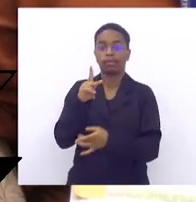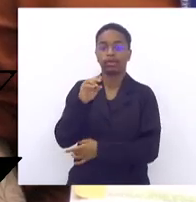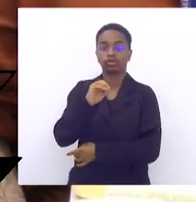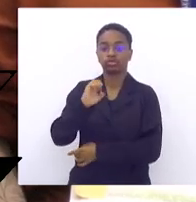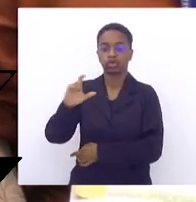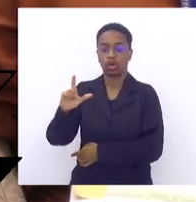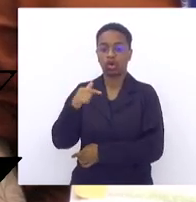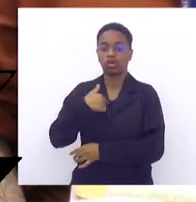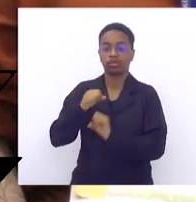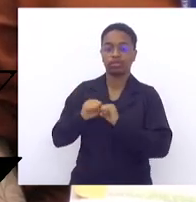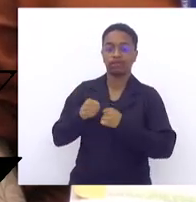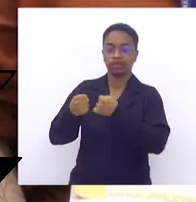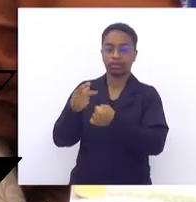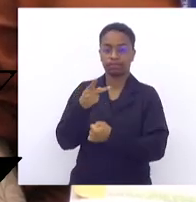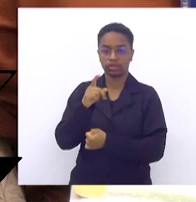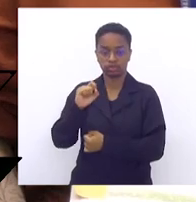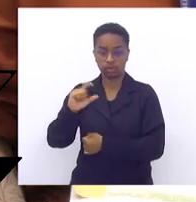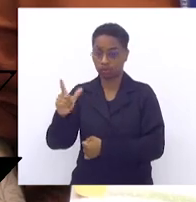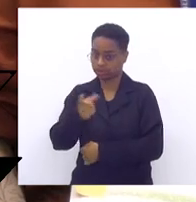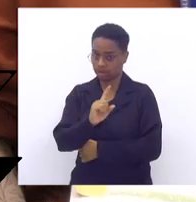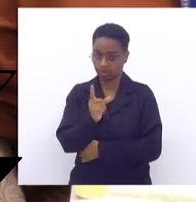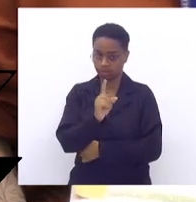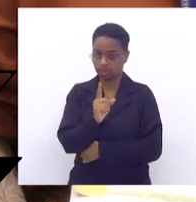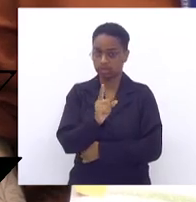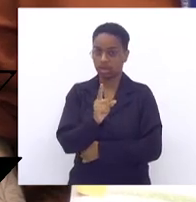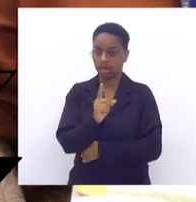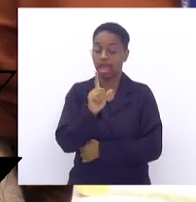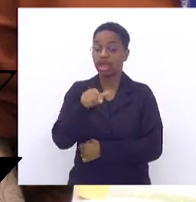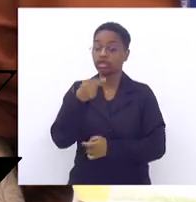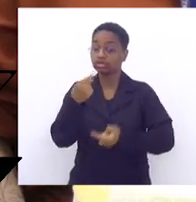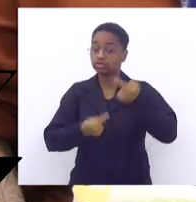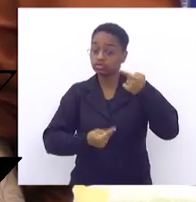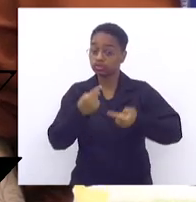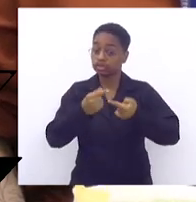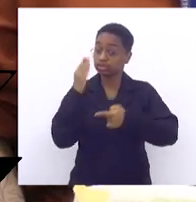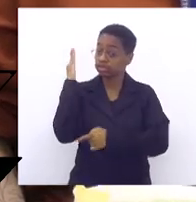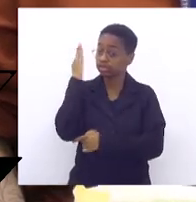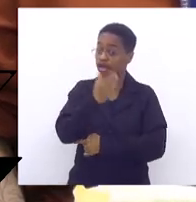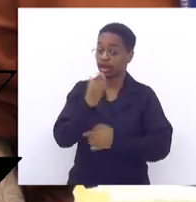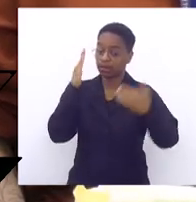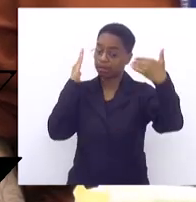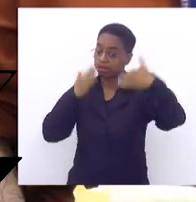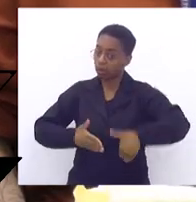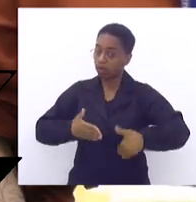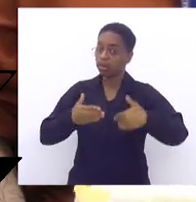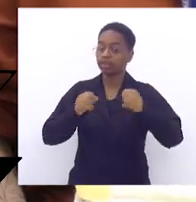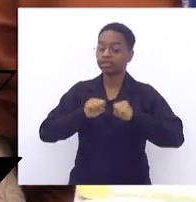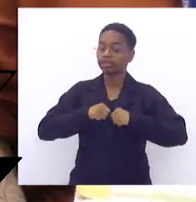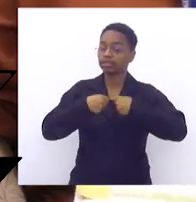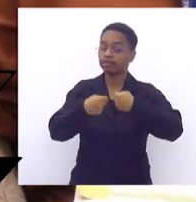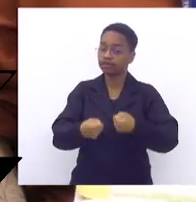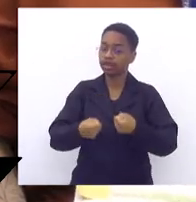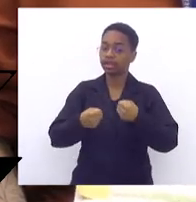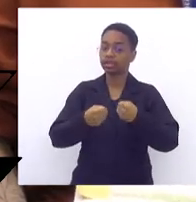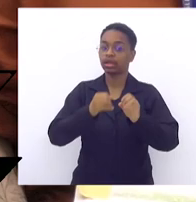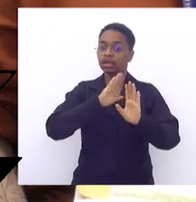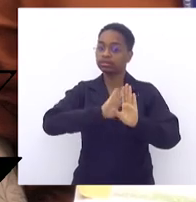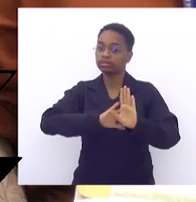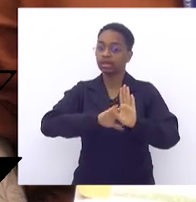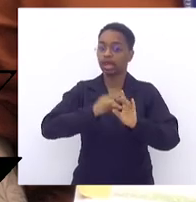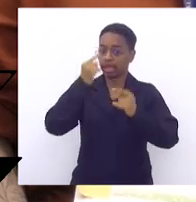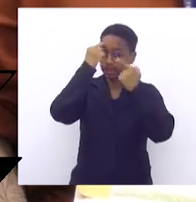e vou defender o PSOL. É mais que isso. É você entrar num debate mais direto de defesa dos ideais de determinado